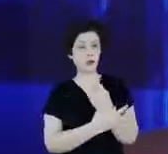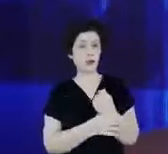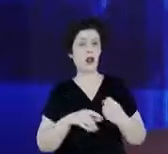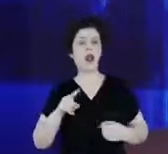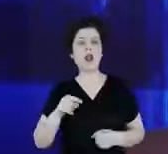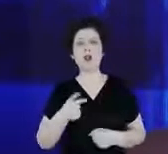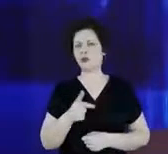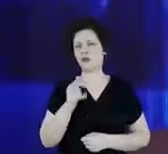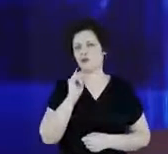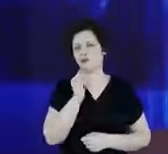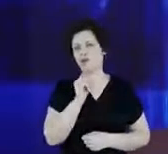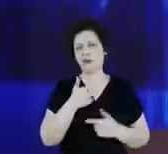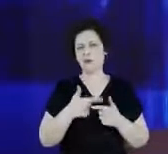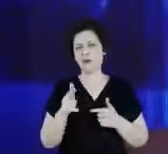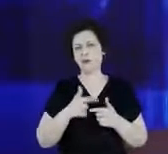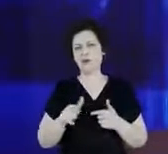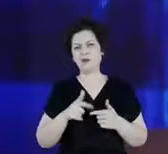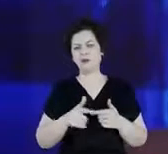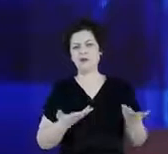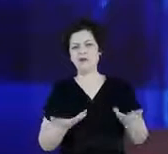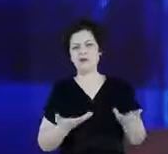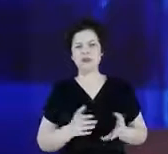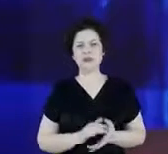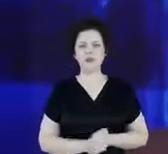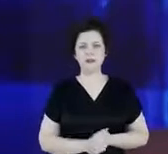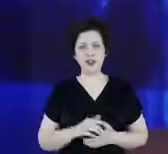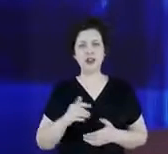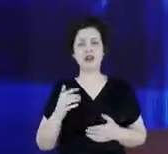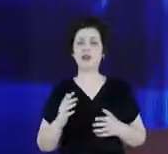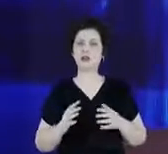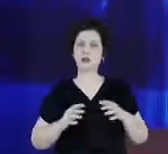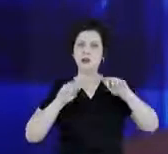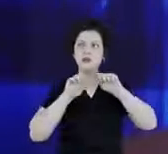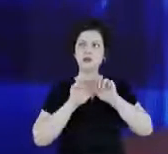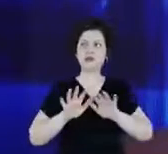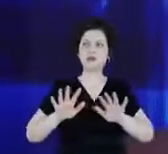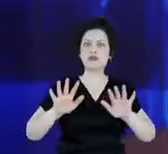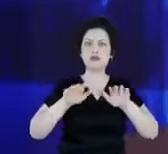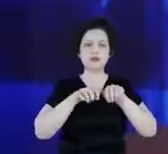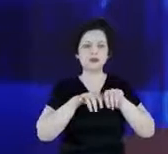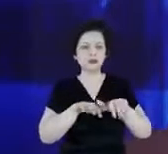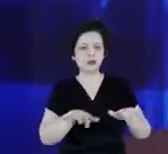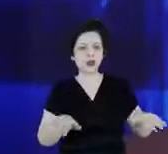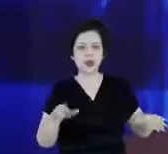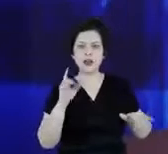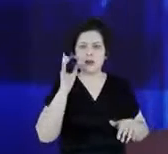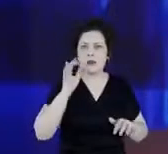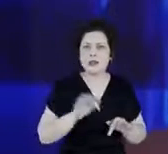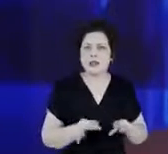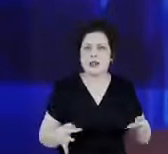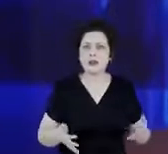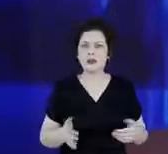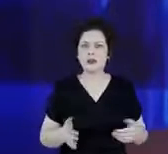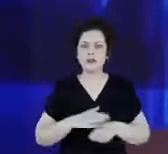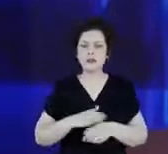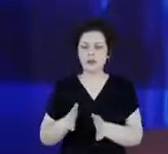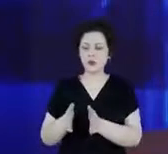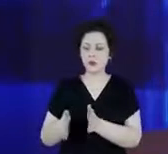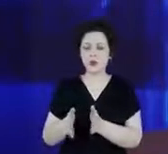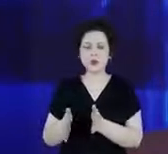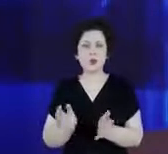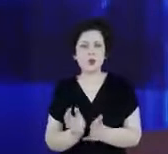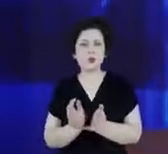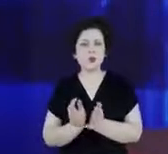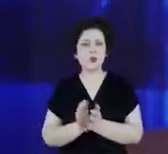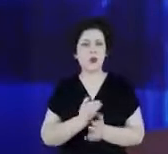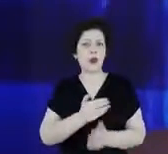não há relatos de problemas é extremamente abrangente e é foi realizado né no num por